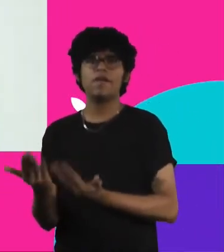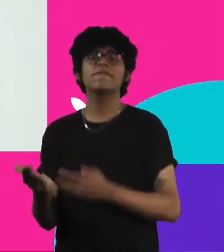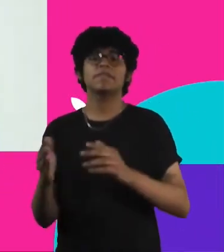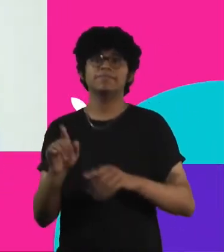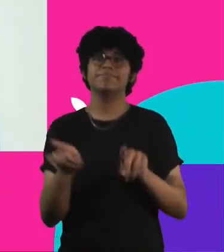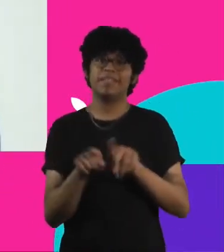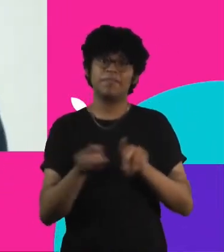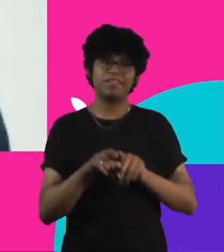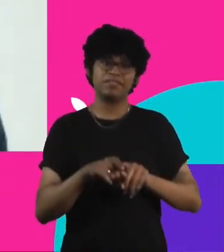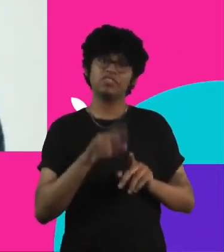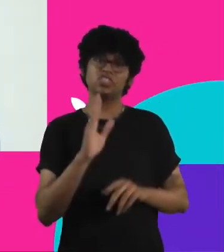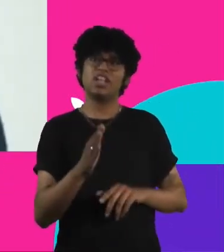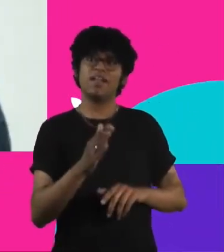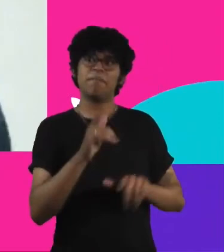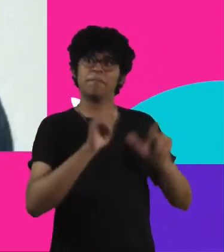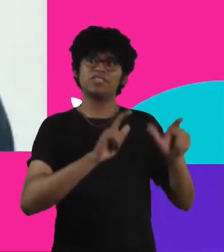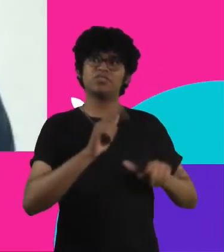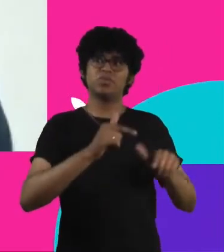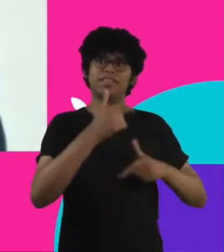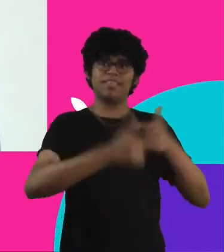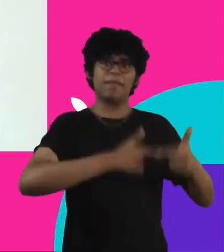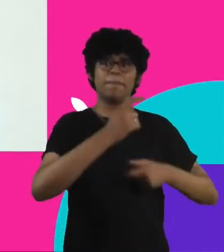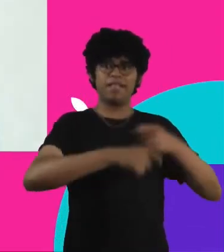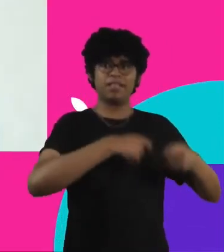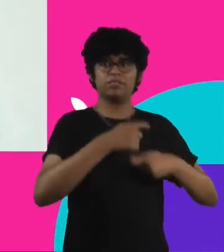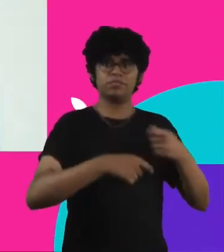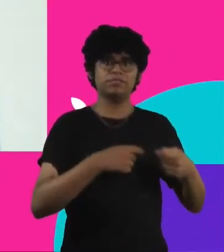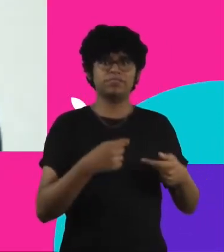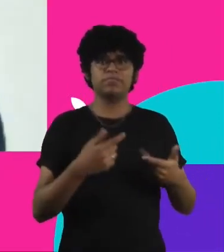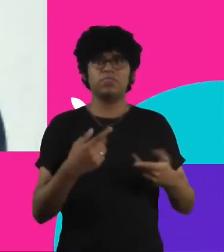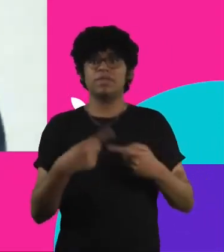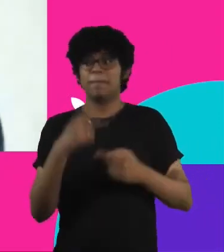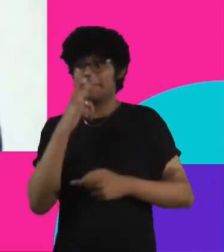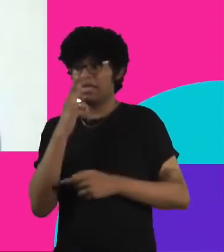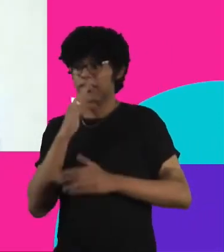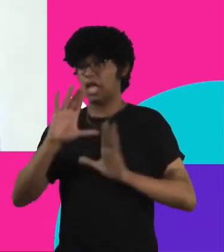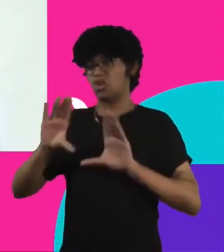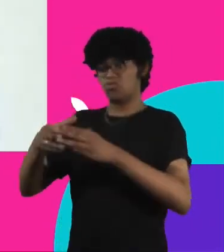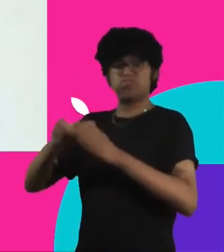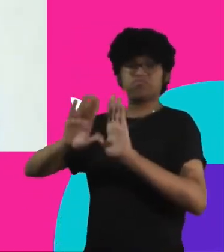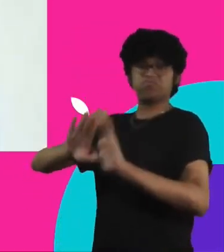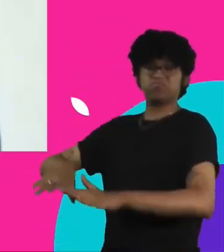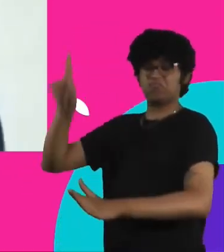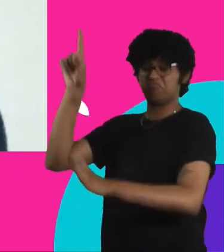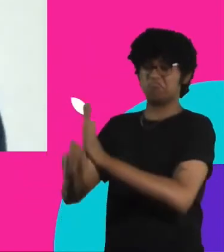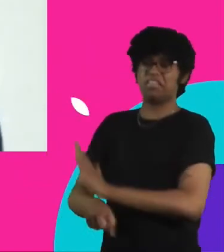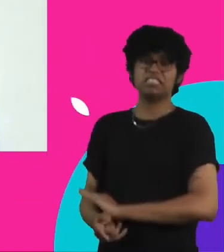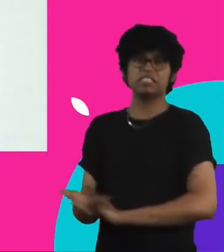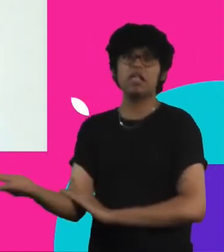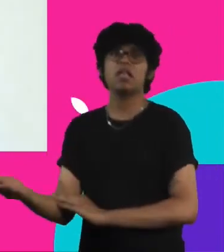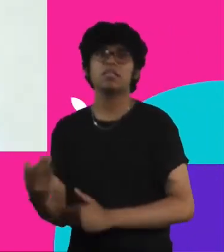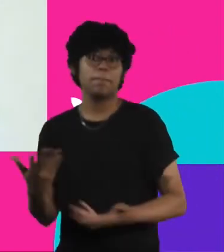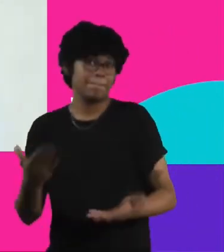toda uma casta de pessoas excluídas digitalmente e que dentro em breve não vão conseguir acessar serviços